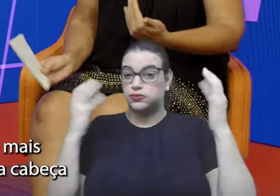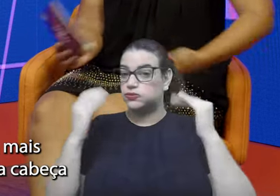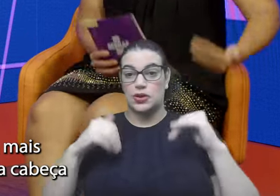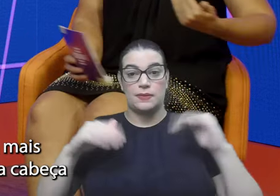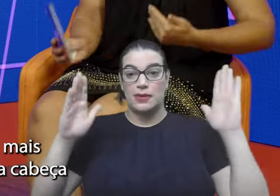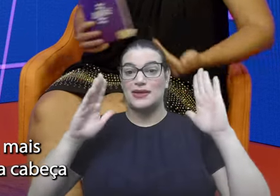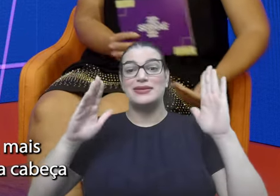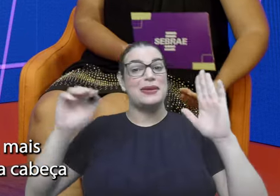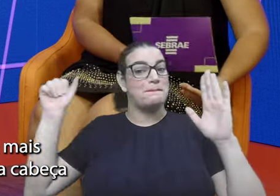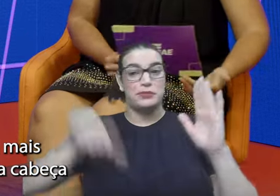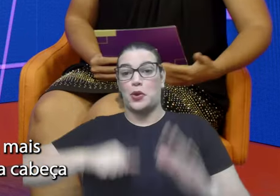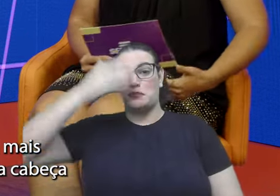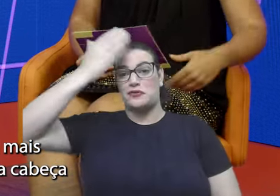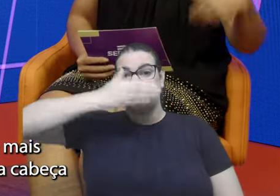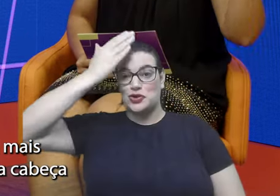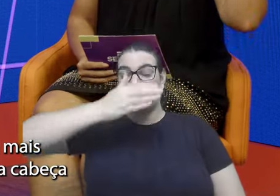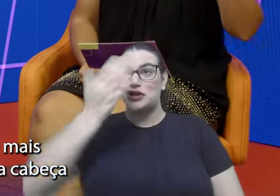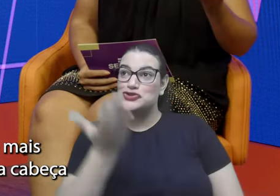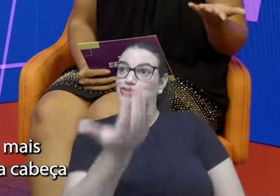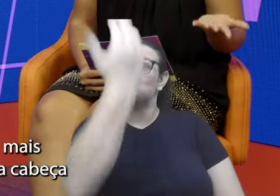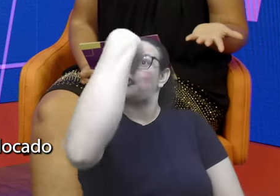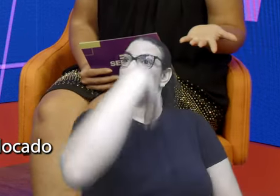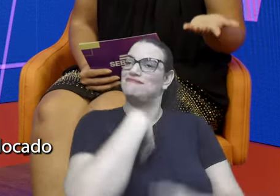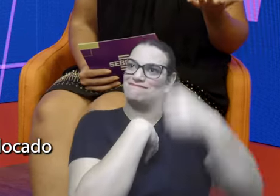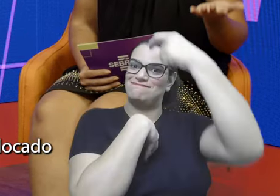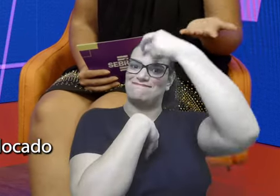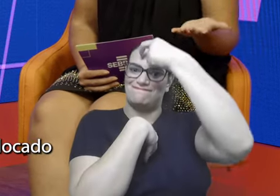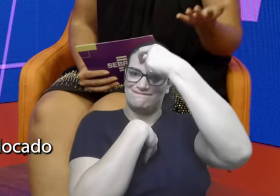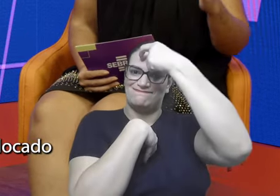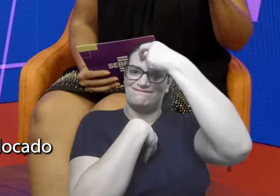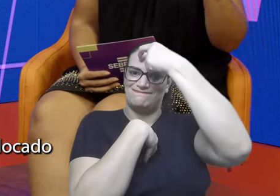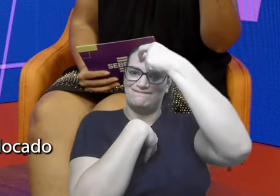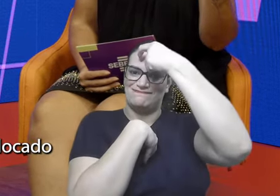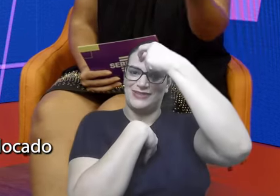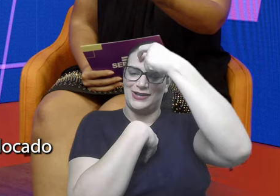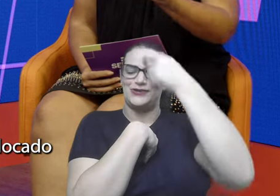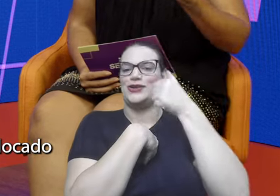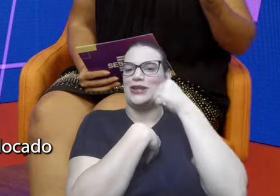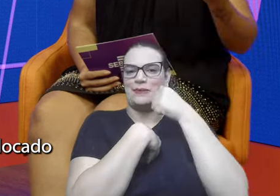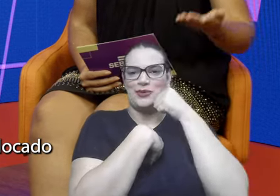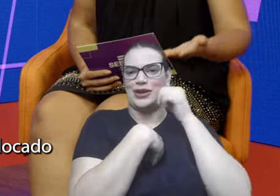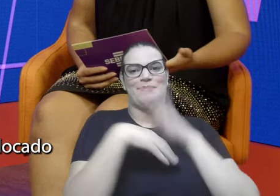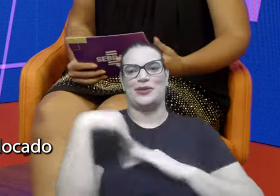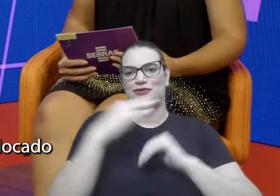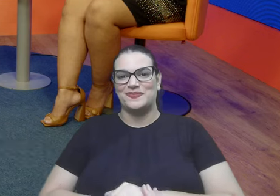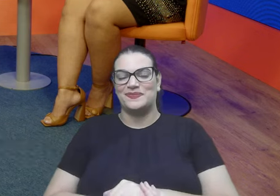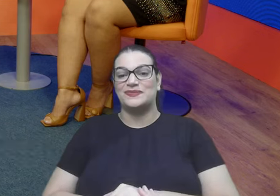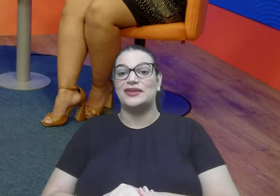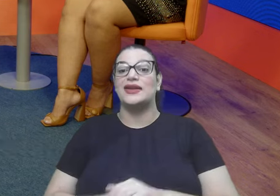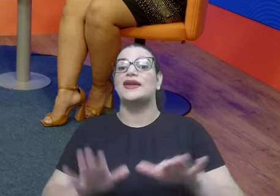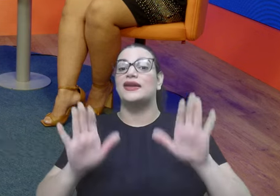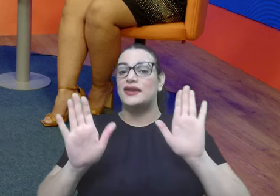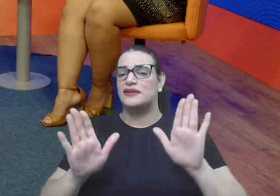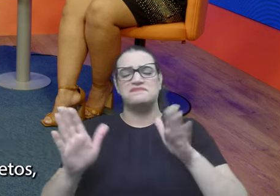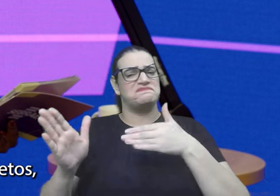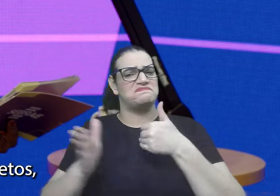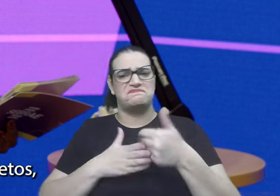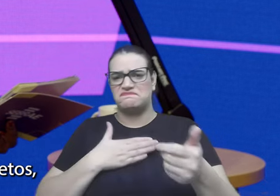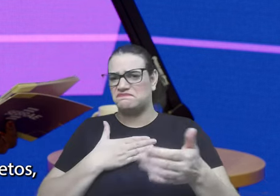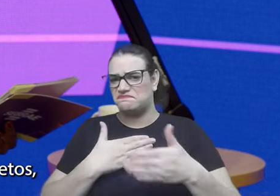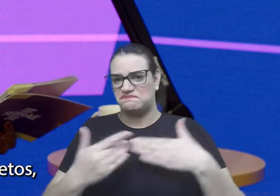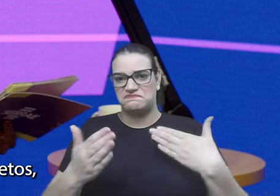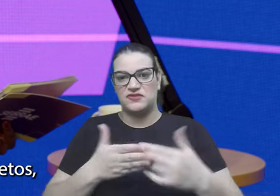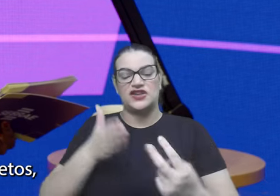é ainda mais invisível porque tá só dentro da cabeça da mulher e não tá sendo né colocada em prática examente independente né